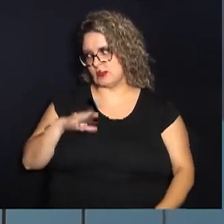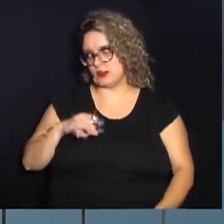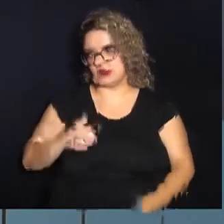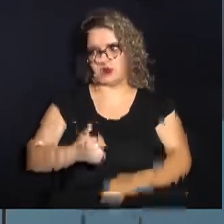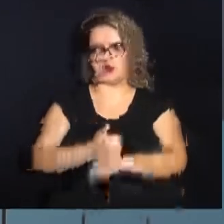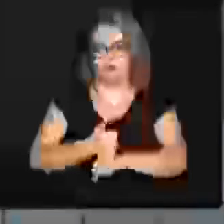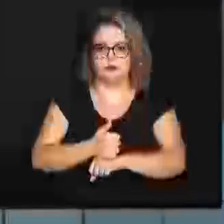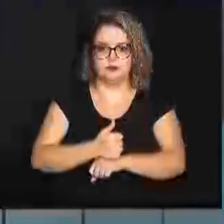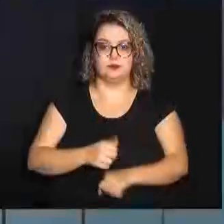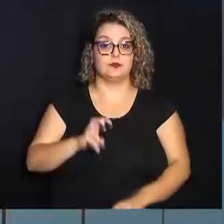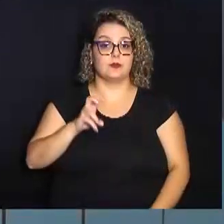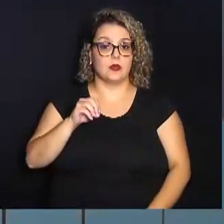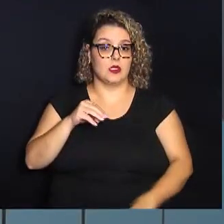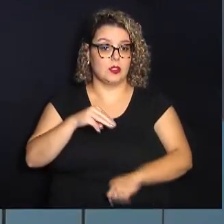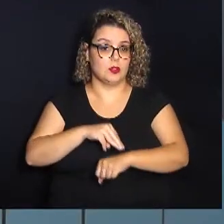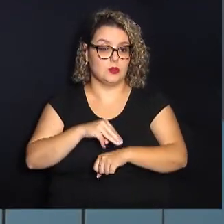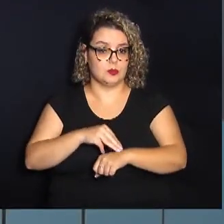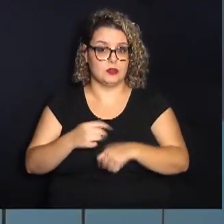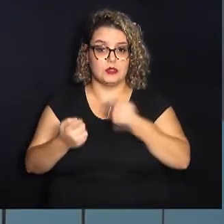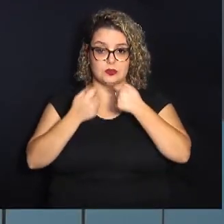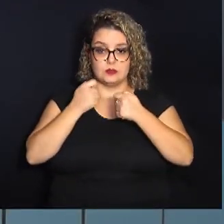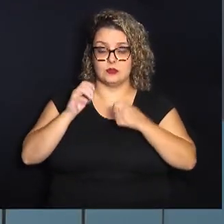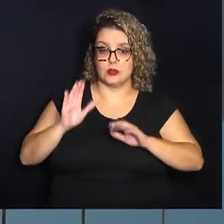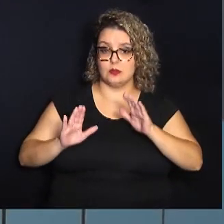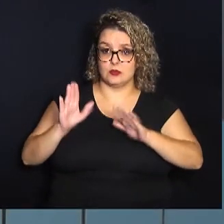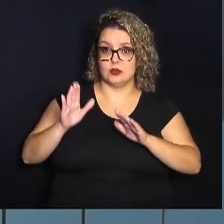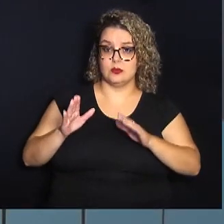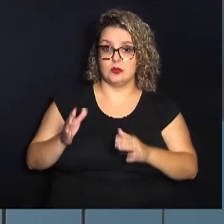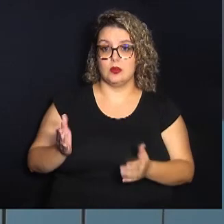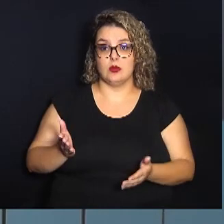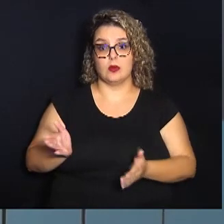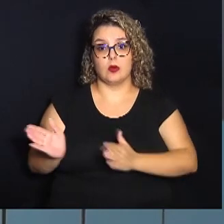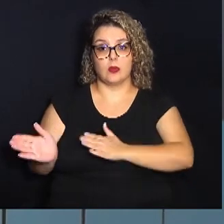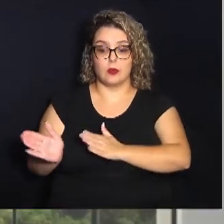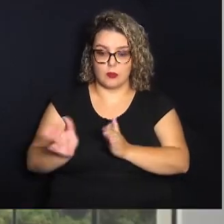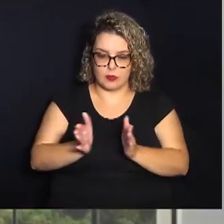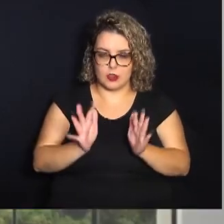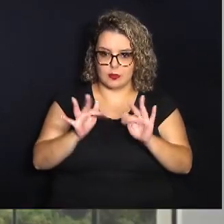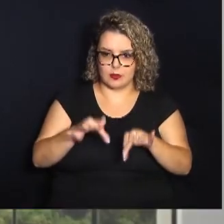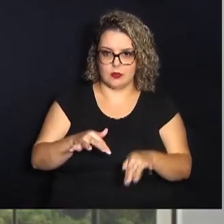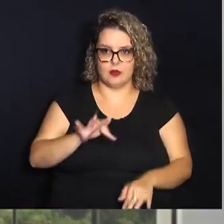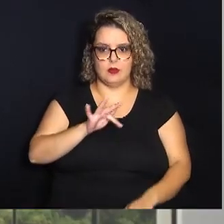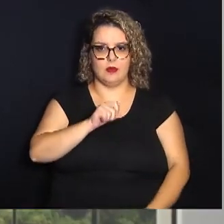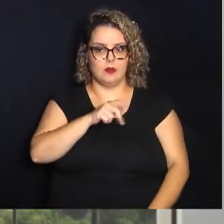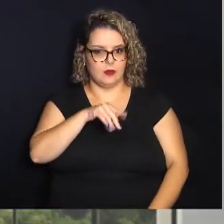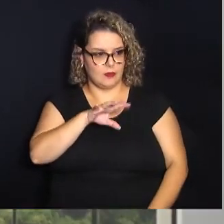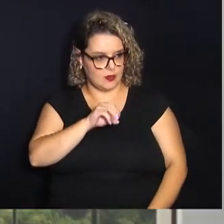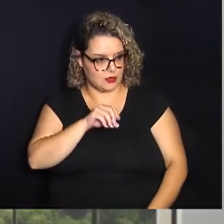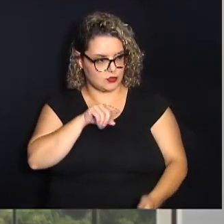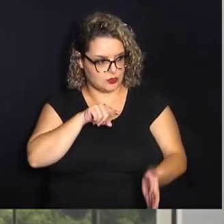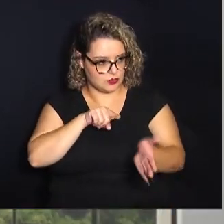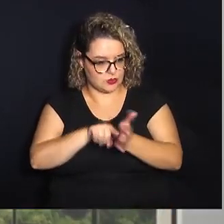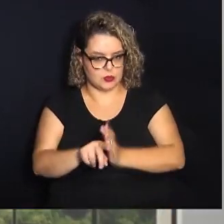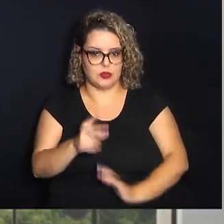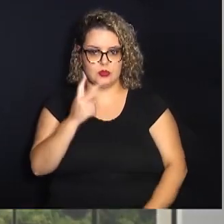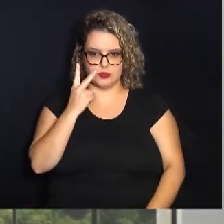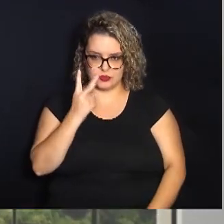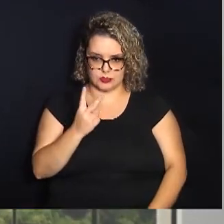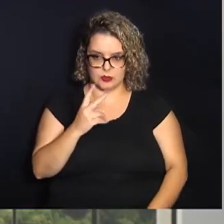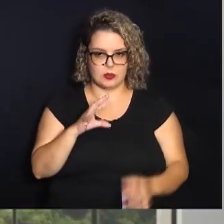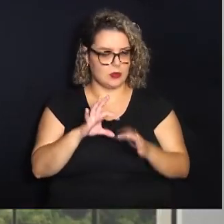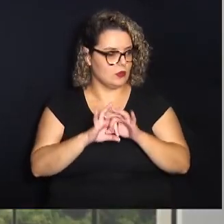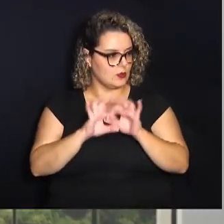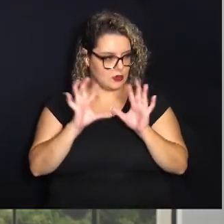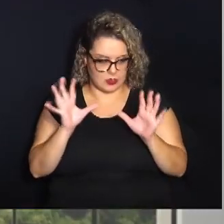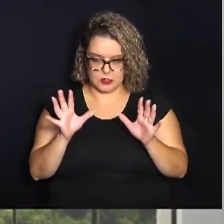com 50 minutos de questão de ordem, já estamos nos encaminhando para o fim aí. Então, Fausto, eu vou fazer duas questões em uma para você. Fique à vontade se